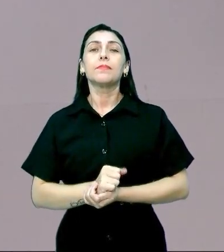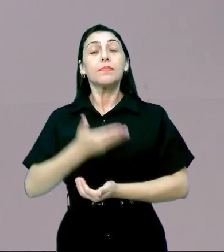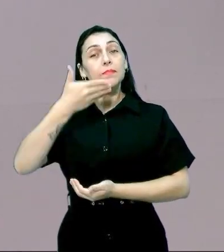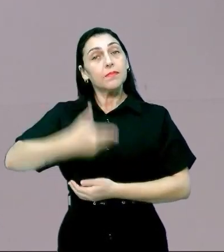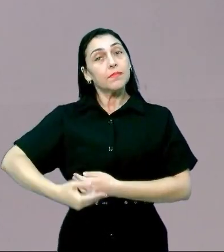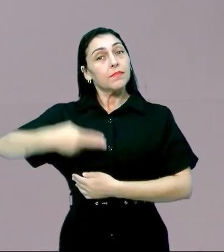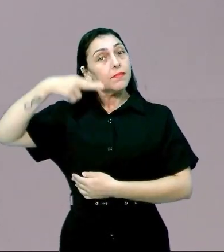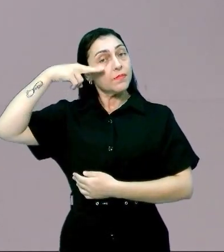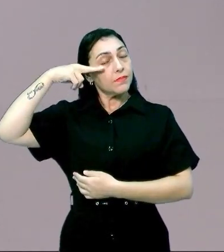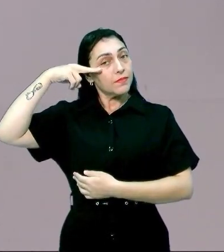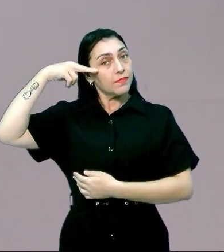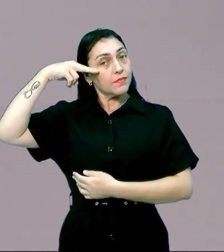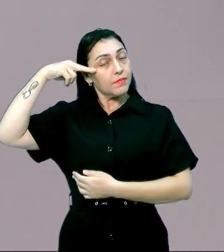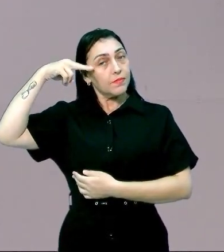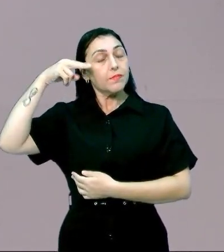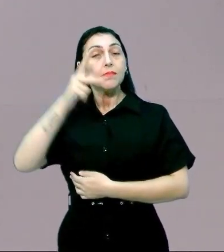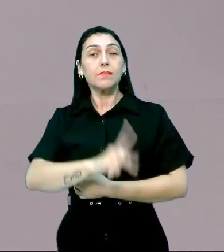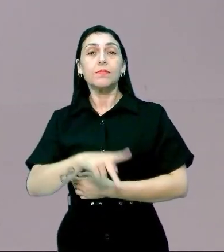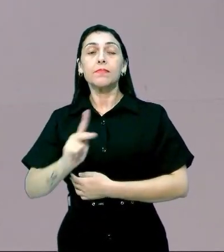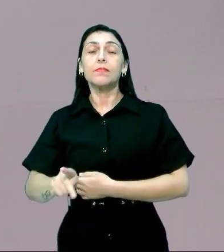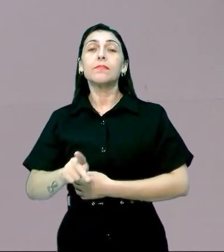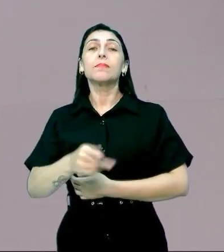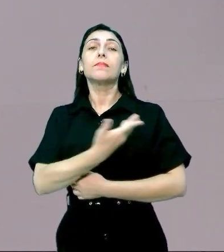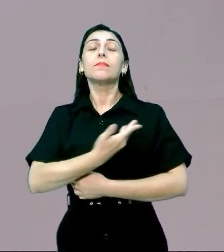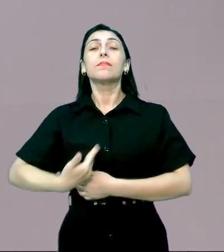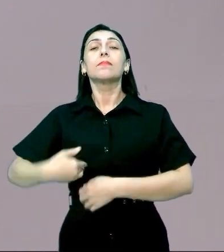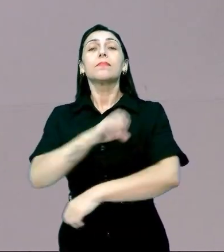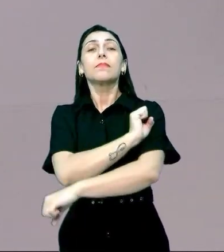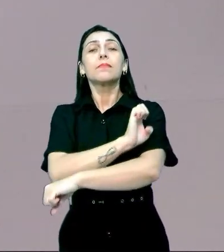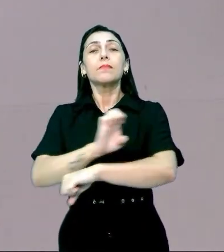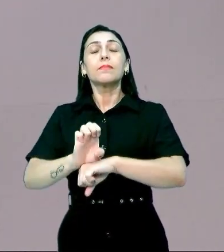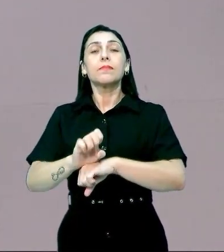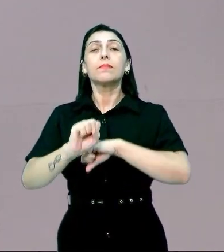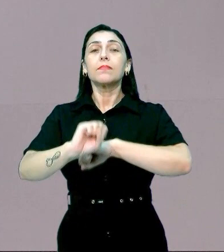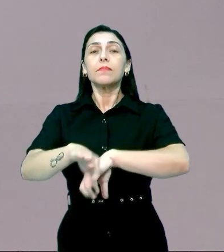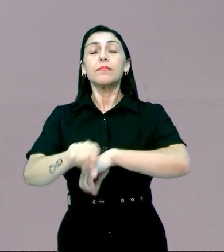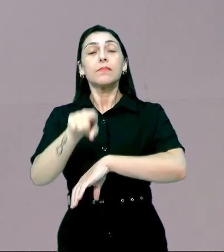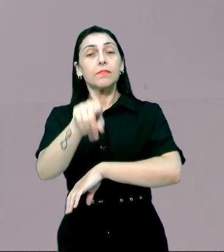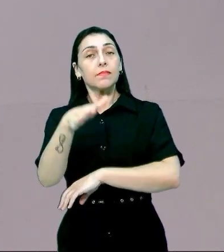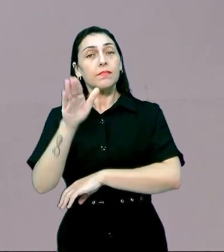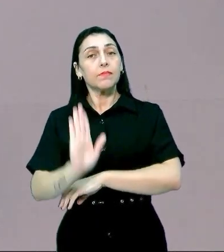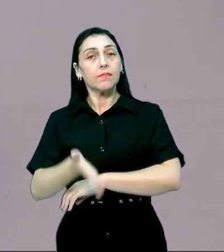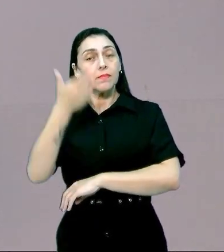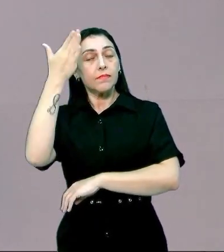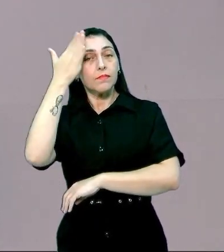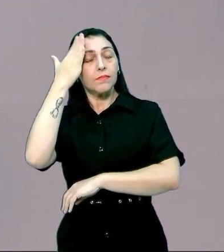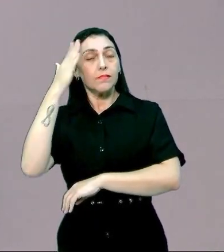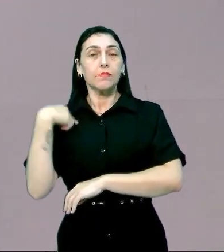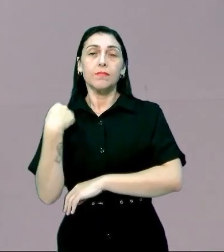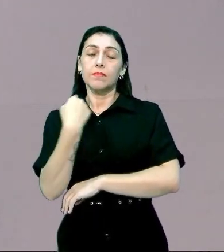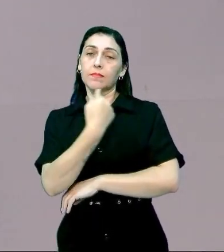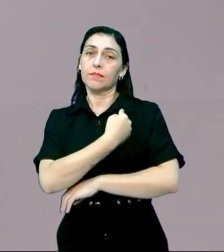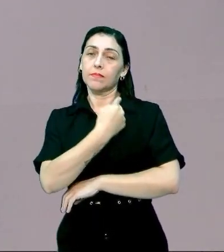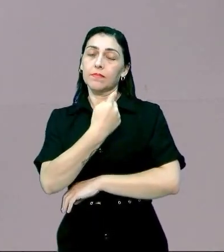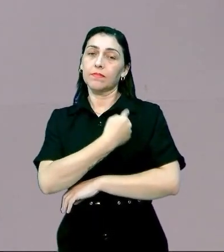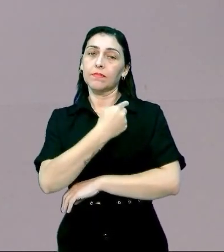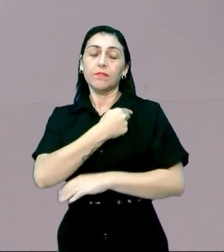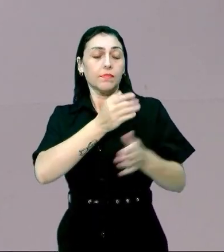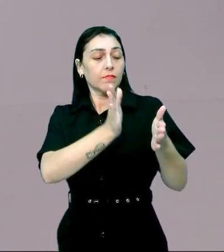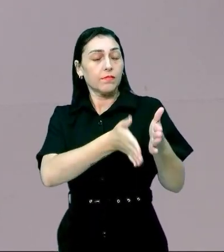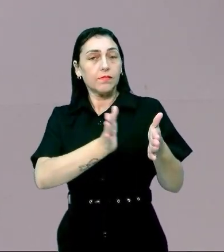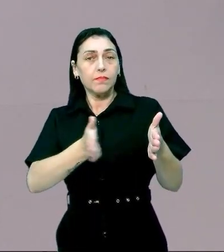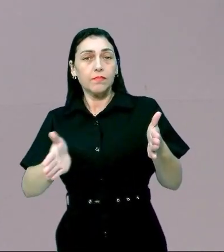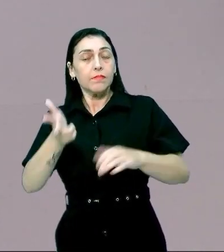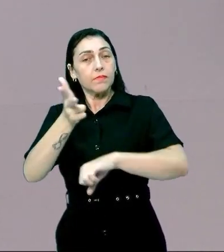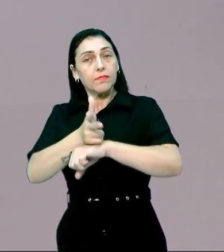sou o professor Ney Araújo, professor da Rede Pública de Ensino, e você já sabe que nós estamos em uma sequência